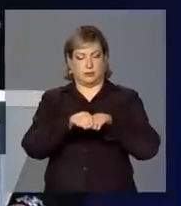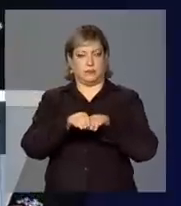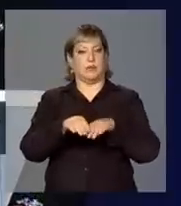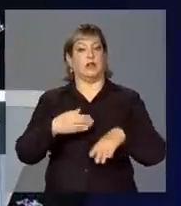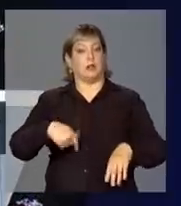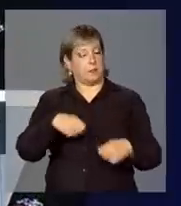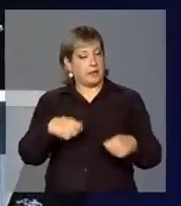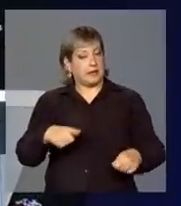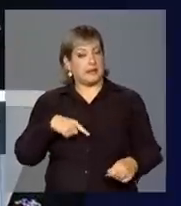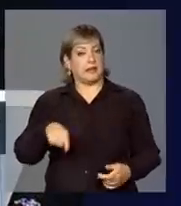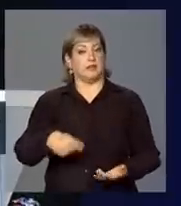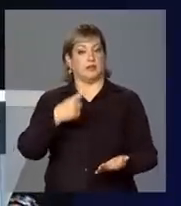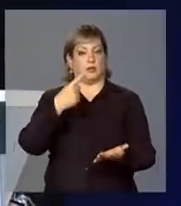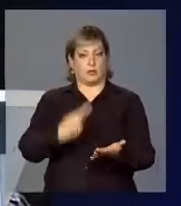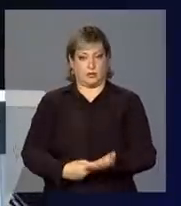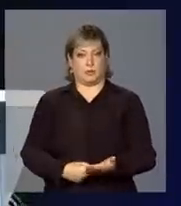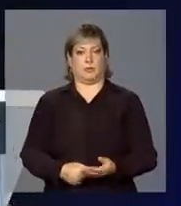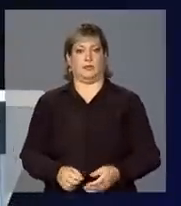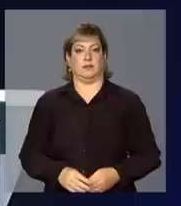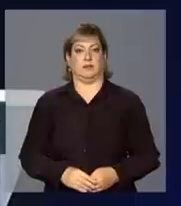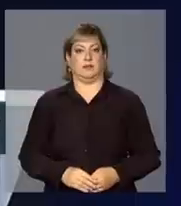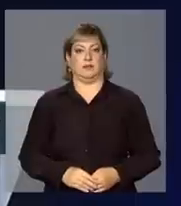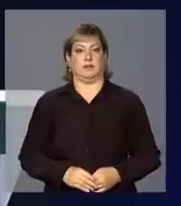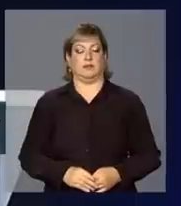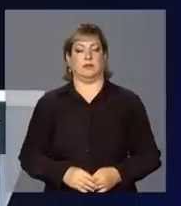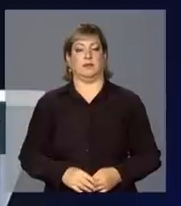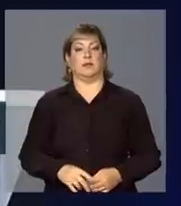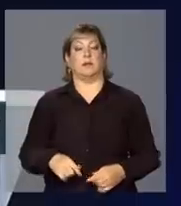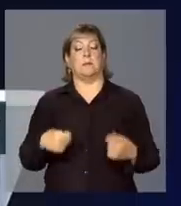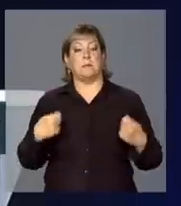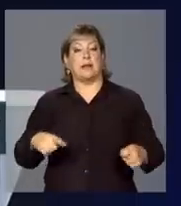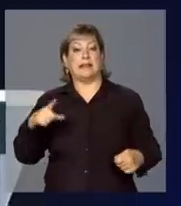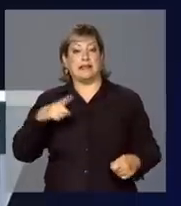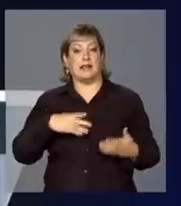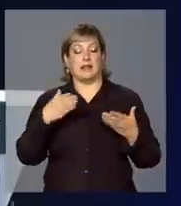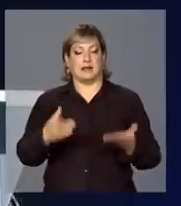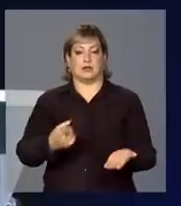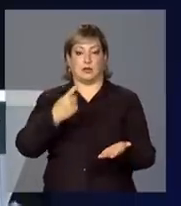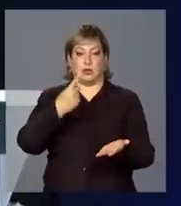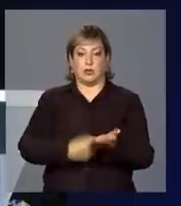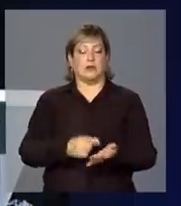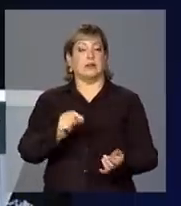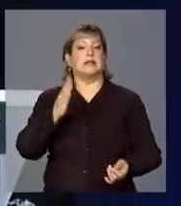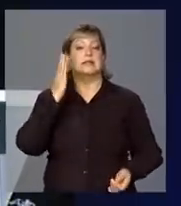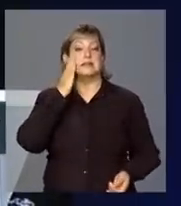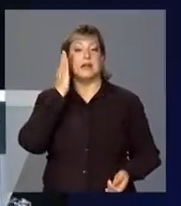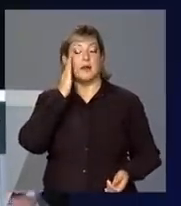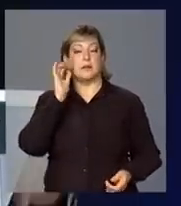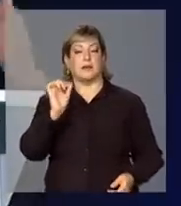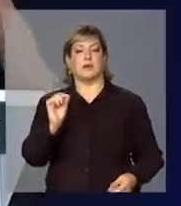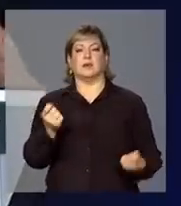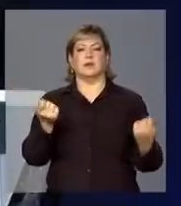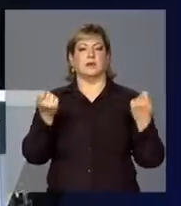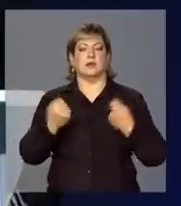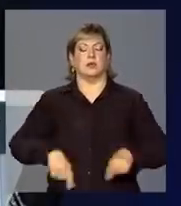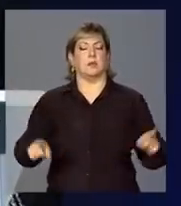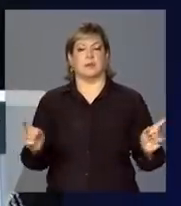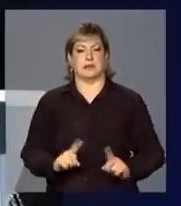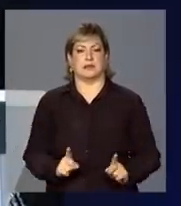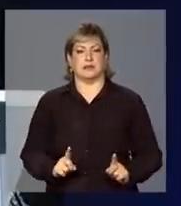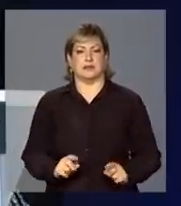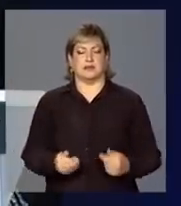de ter esse compromisso. E temos de ter esse compromisso sabendo que não é necessário nem abrir mão